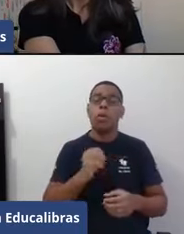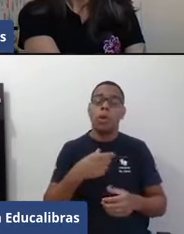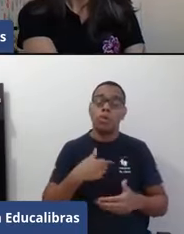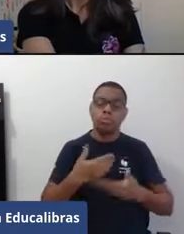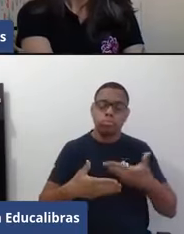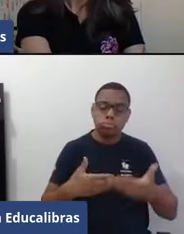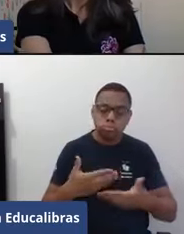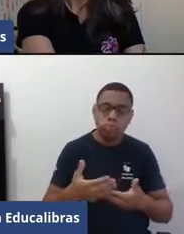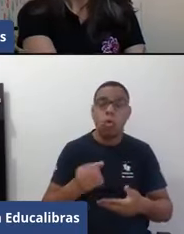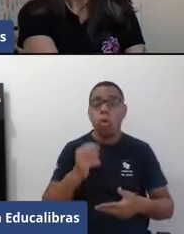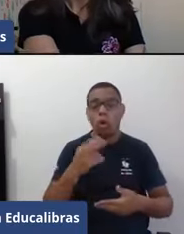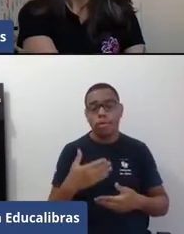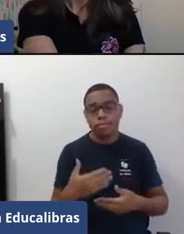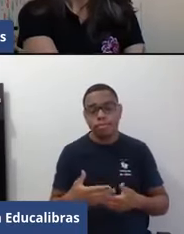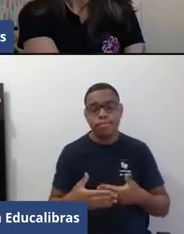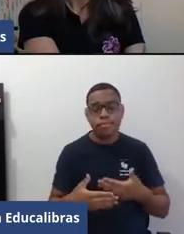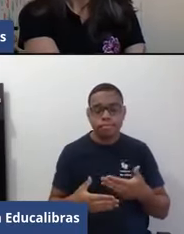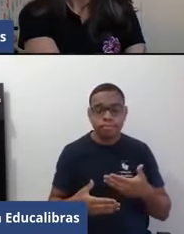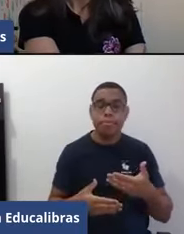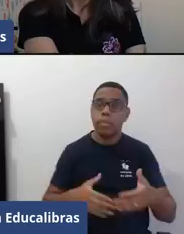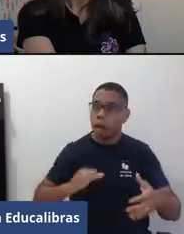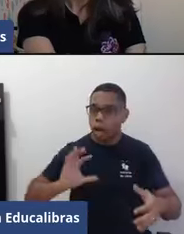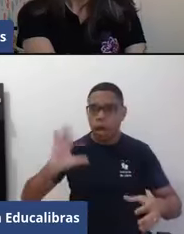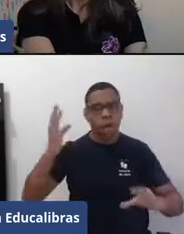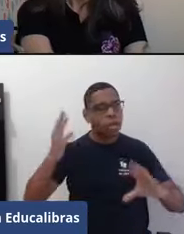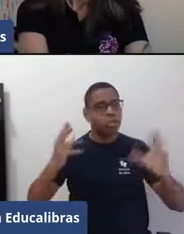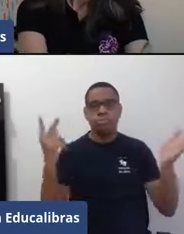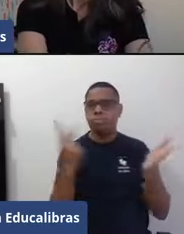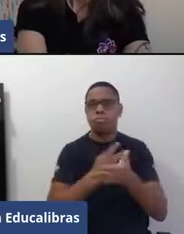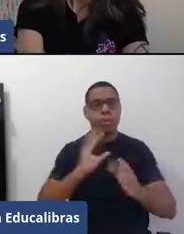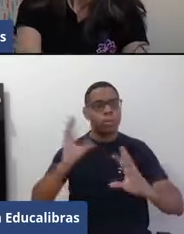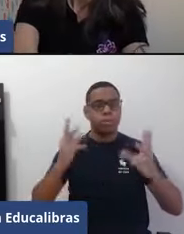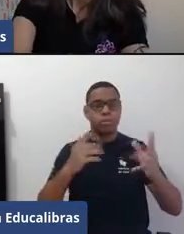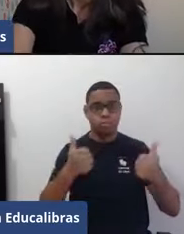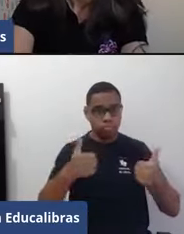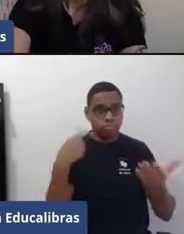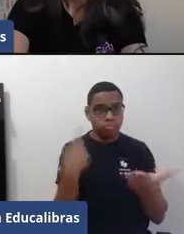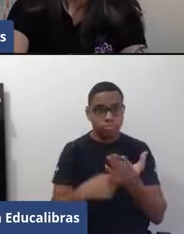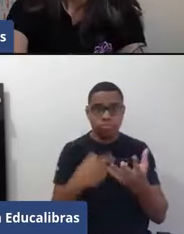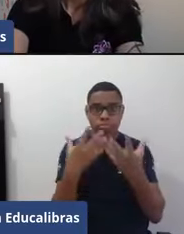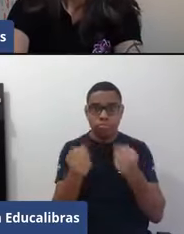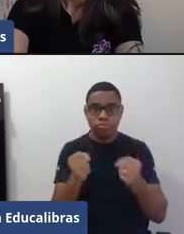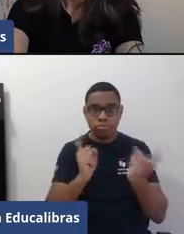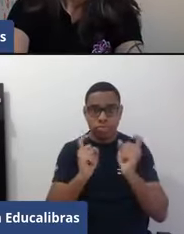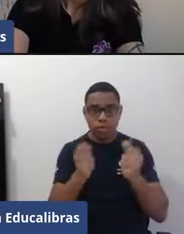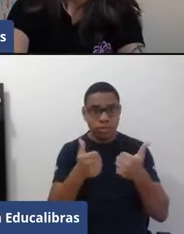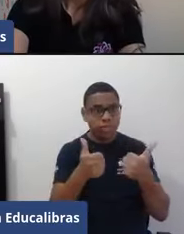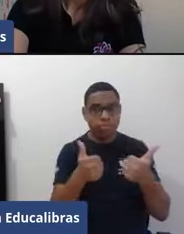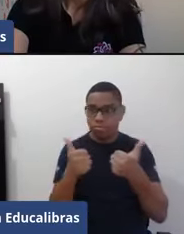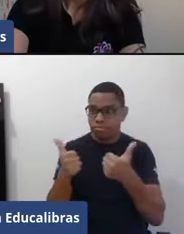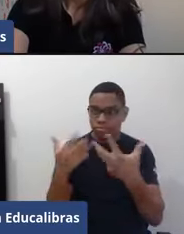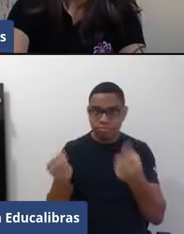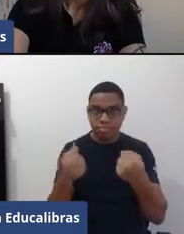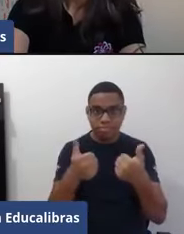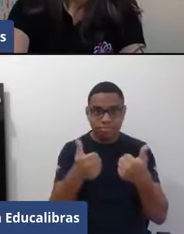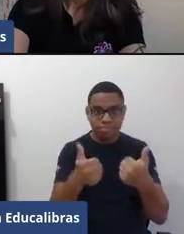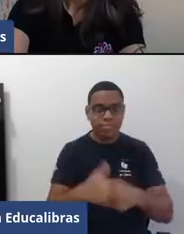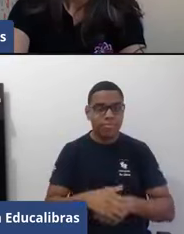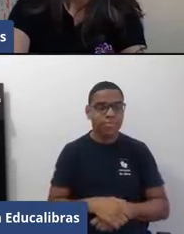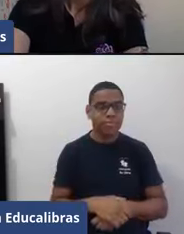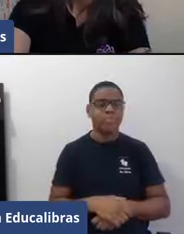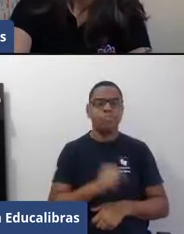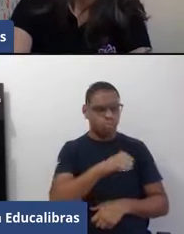depressa aconteçam. Né? Vamos fazer isso? Vamos fazer uma reunião sobre educação? Claro. Eu estou